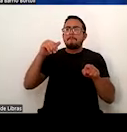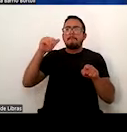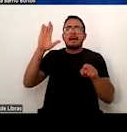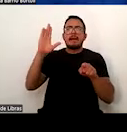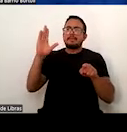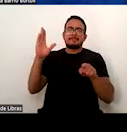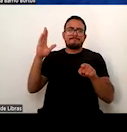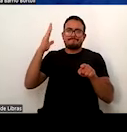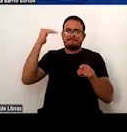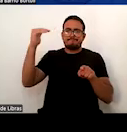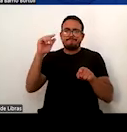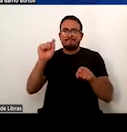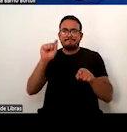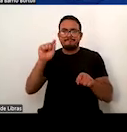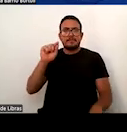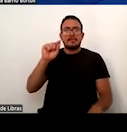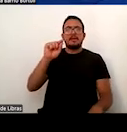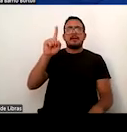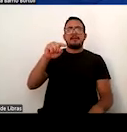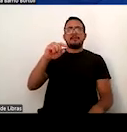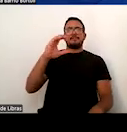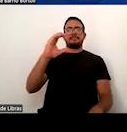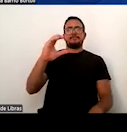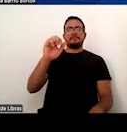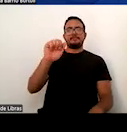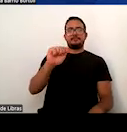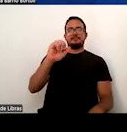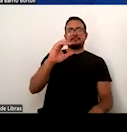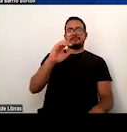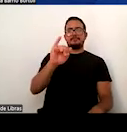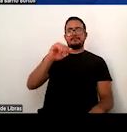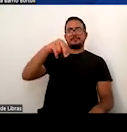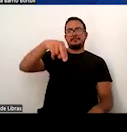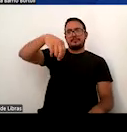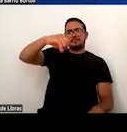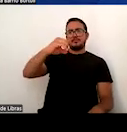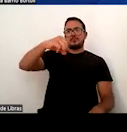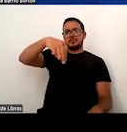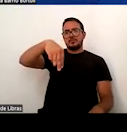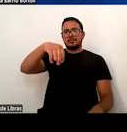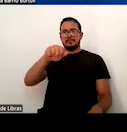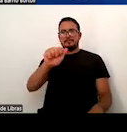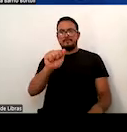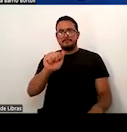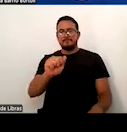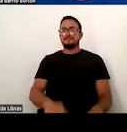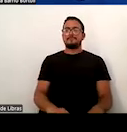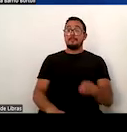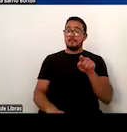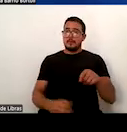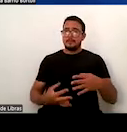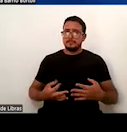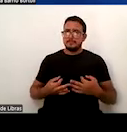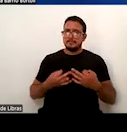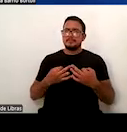basicamente 95% dos casos, e ele é um processo que surge na grande maioria das vezes no decorrer